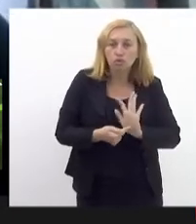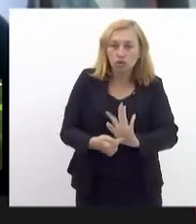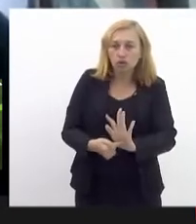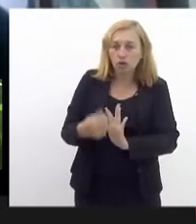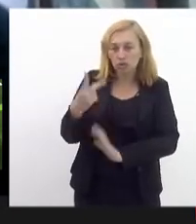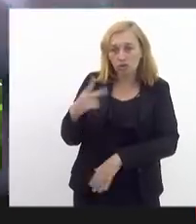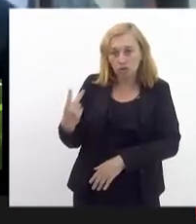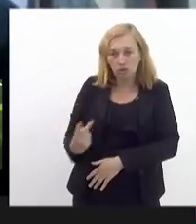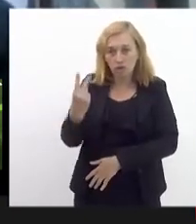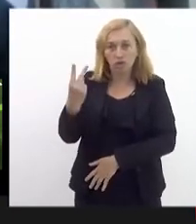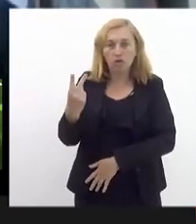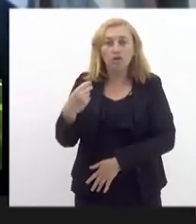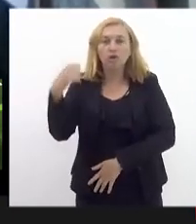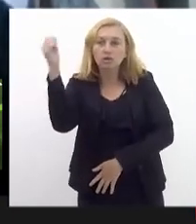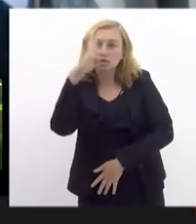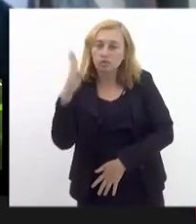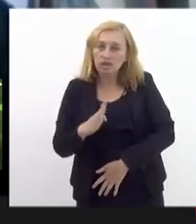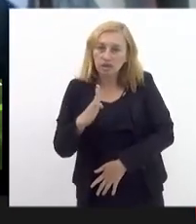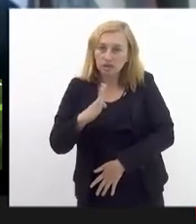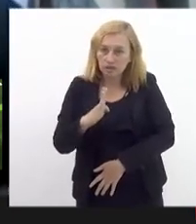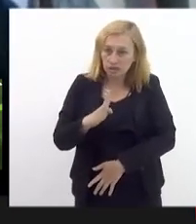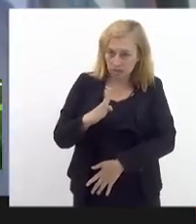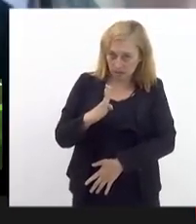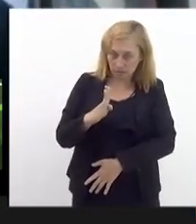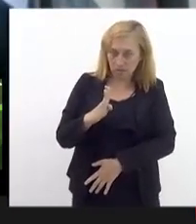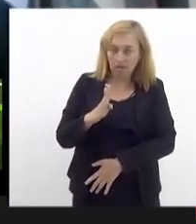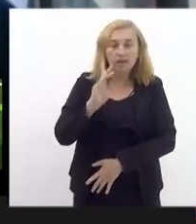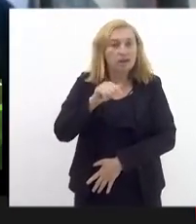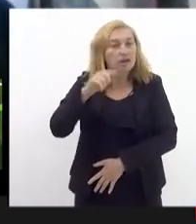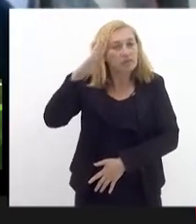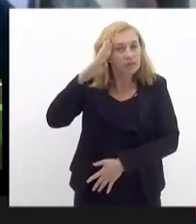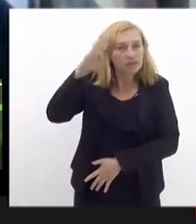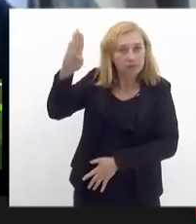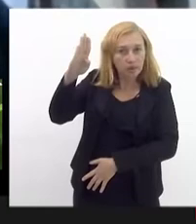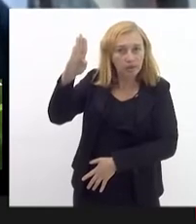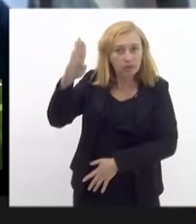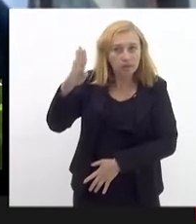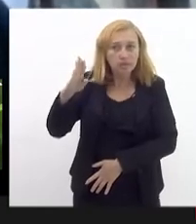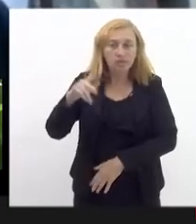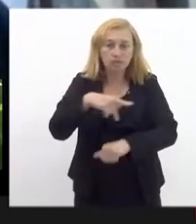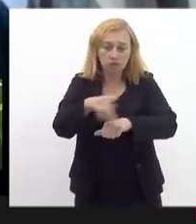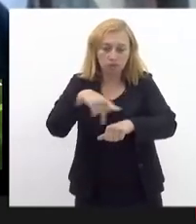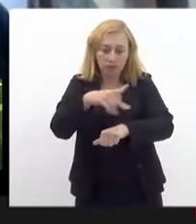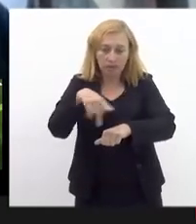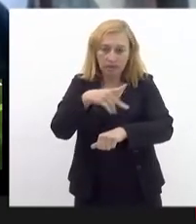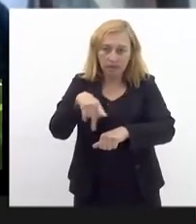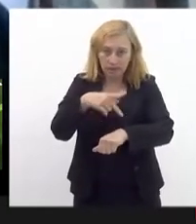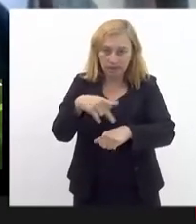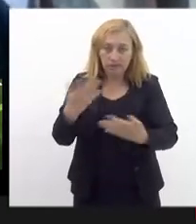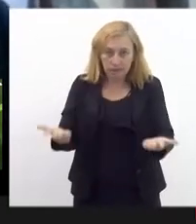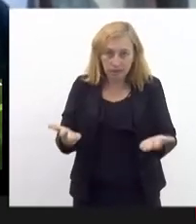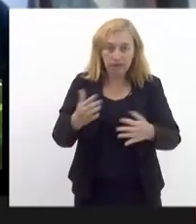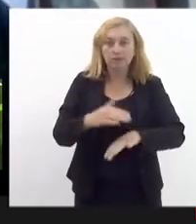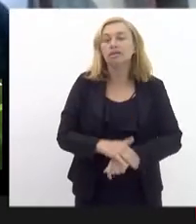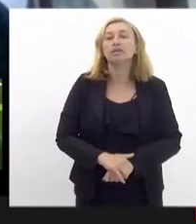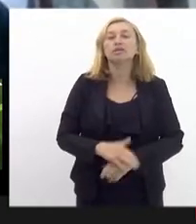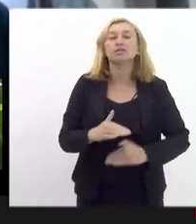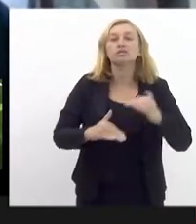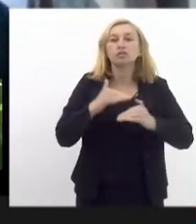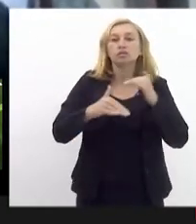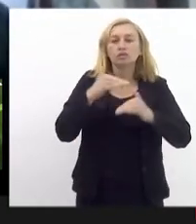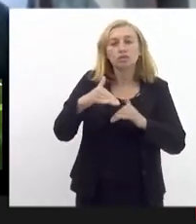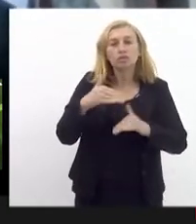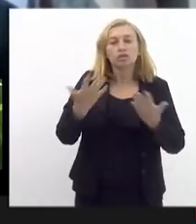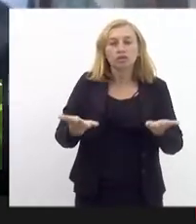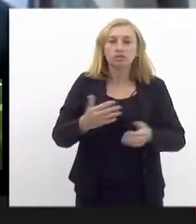seu valor e para o Brasil calcar algo que foi fundamental para os países que deram salto, os países em desenvolvimento que